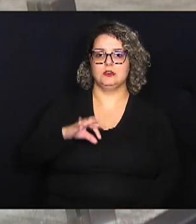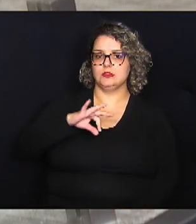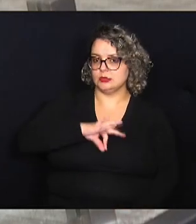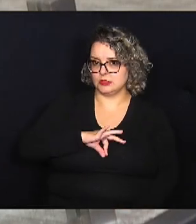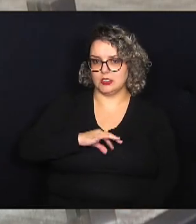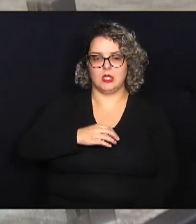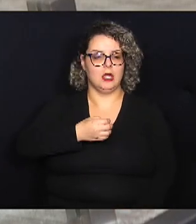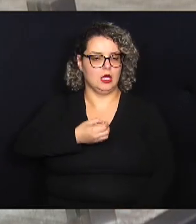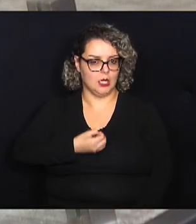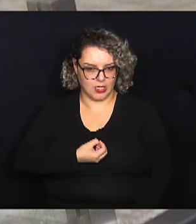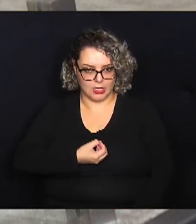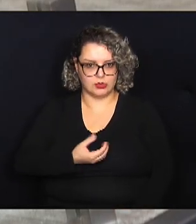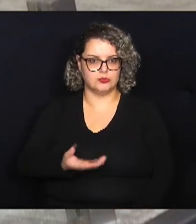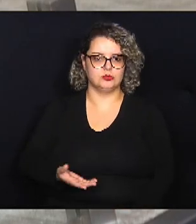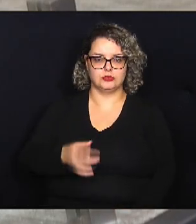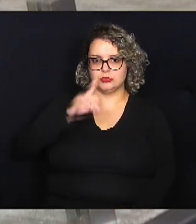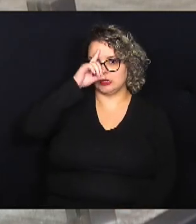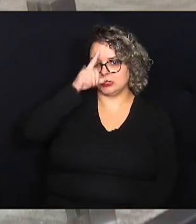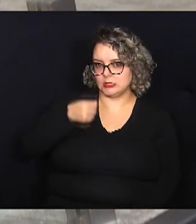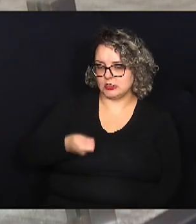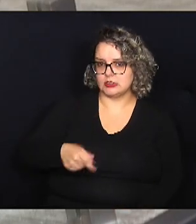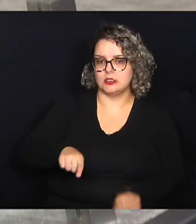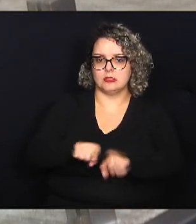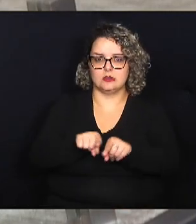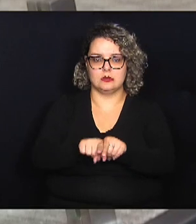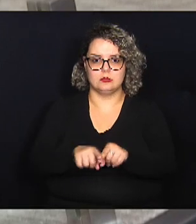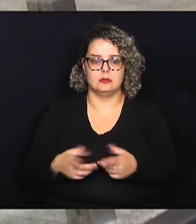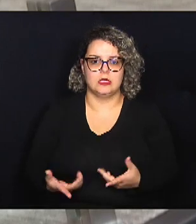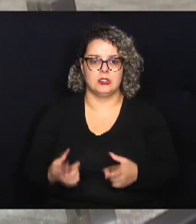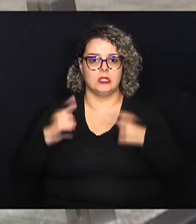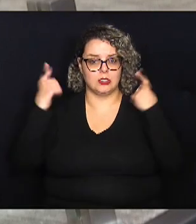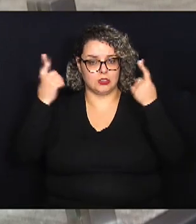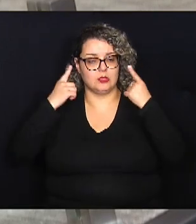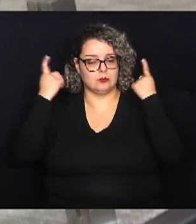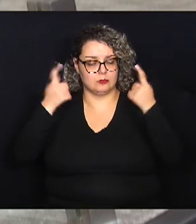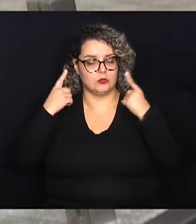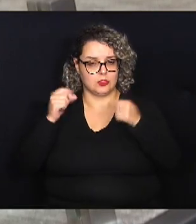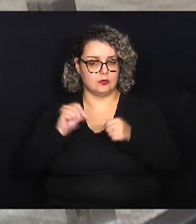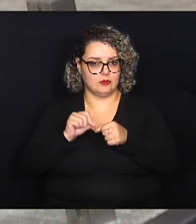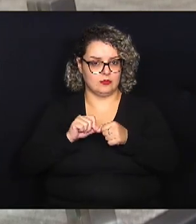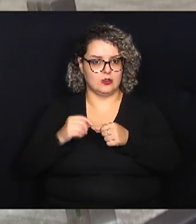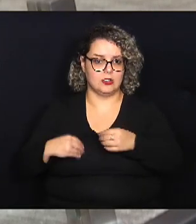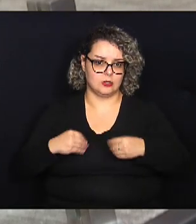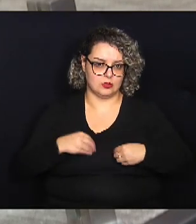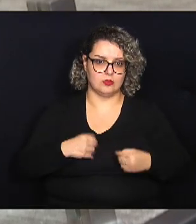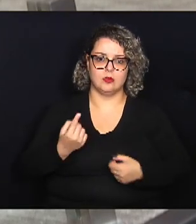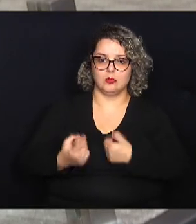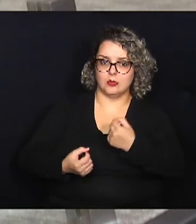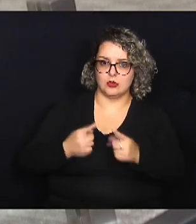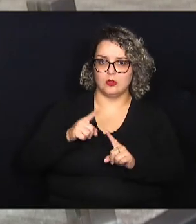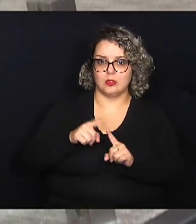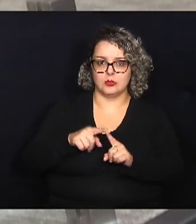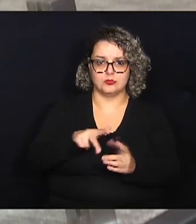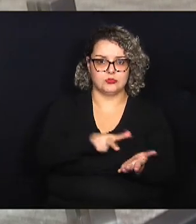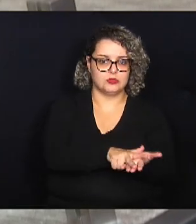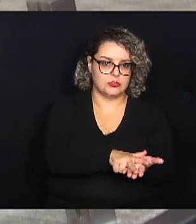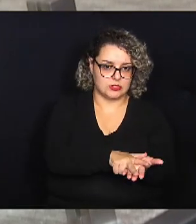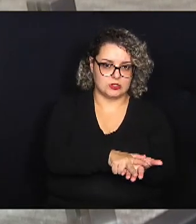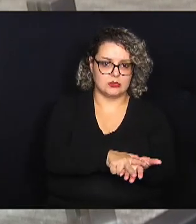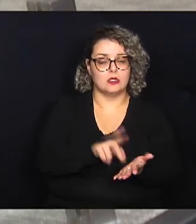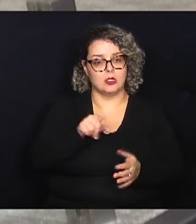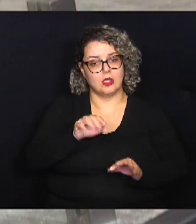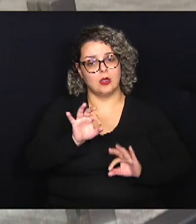retais, inclusive quando esses exames forem realizados em ambulatório ou então relacionado a algum tipo de internação. Então é um